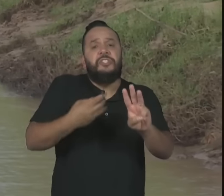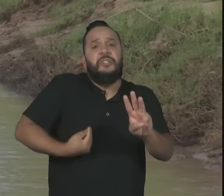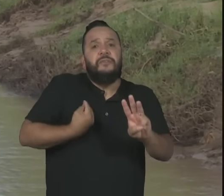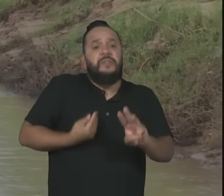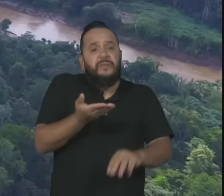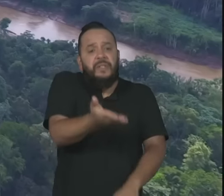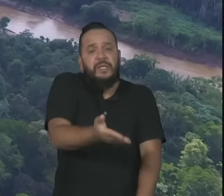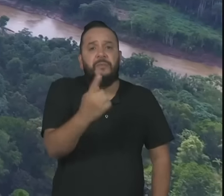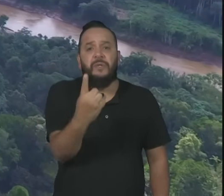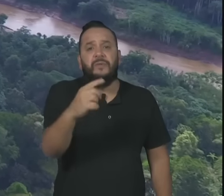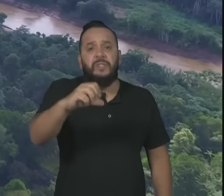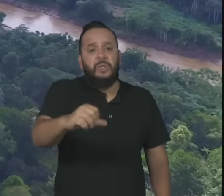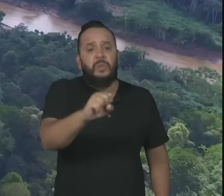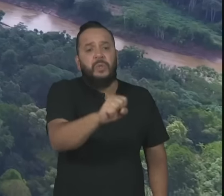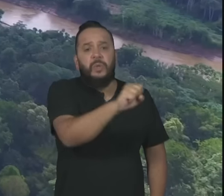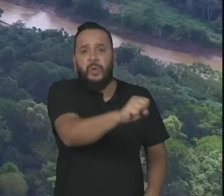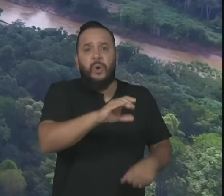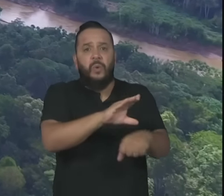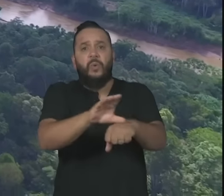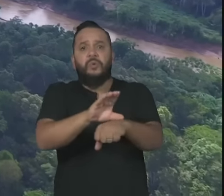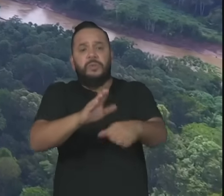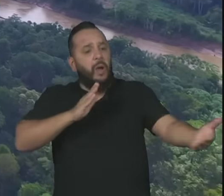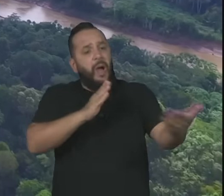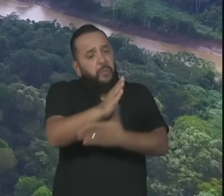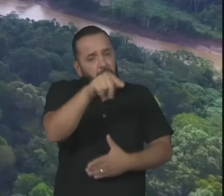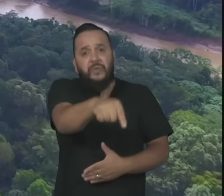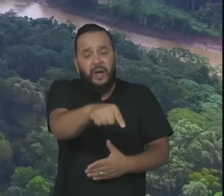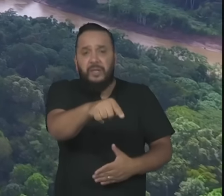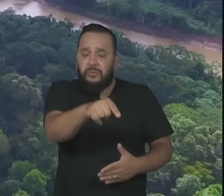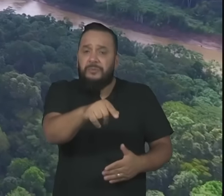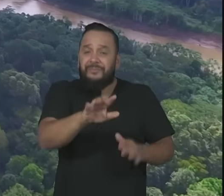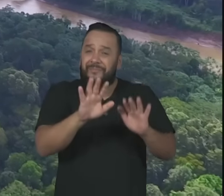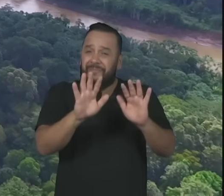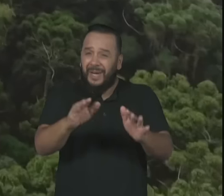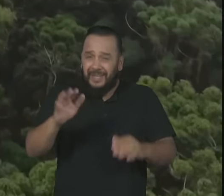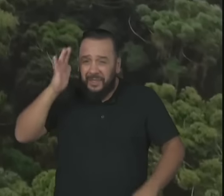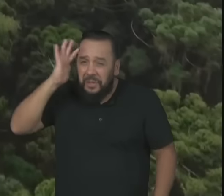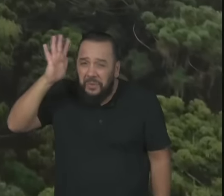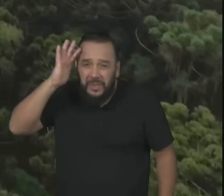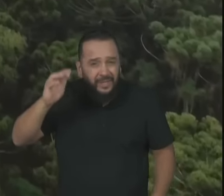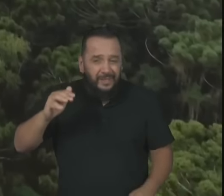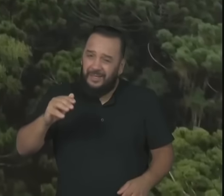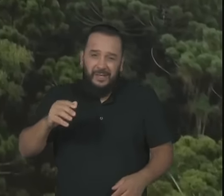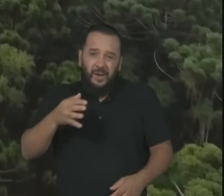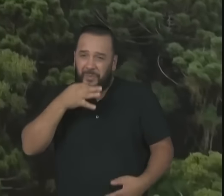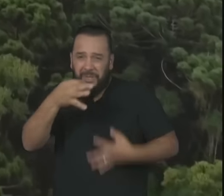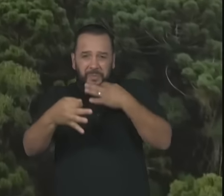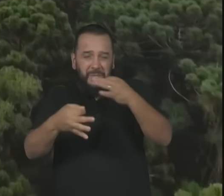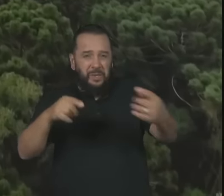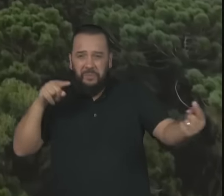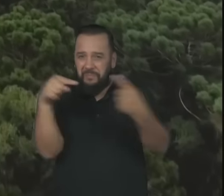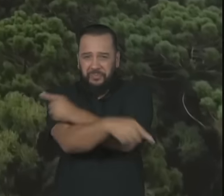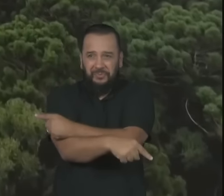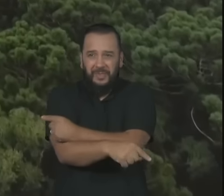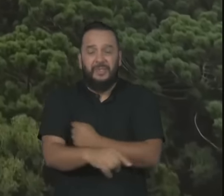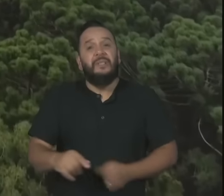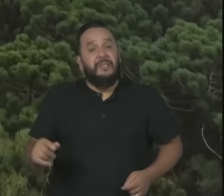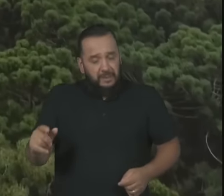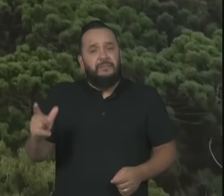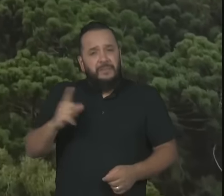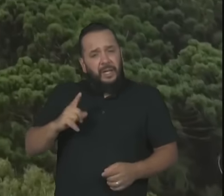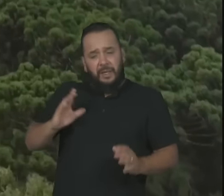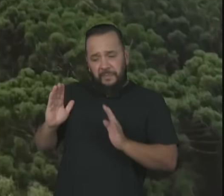1988, quando a Constituição Federal foi aprovada. Mas a tese é controversa. Ao longo da história, incluindo o período da